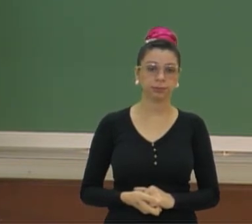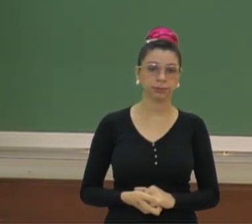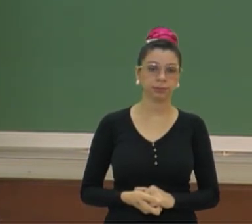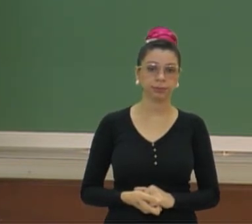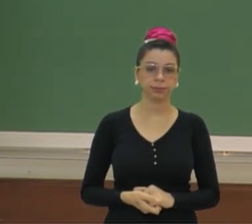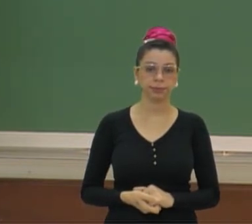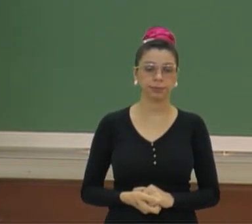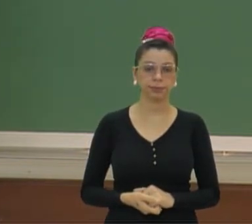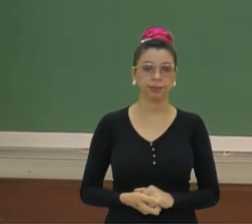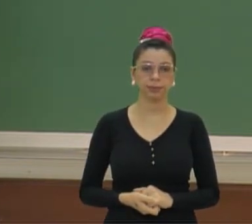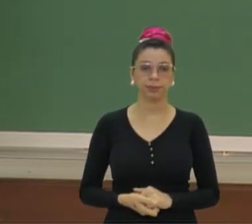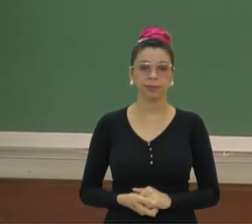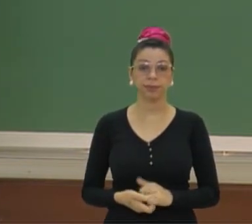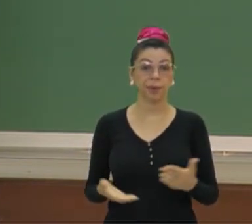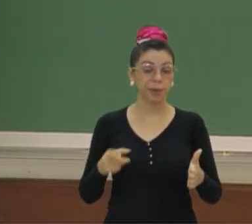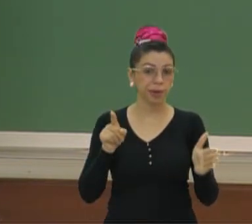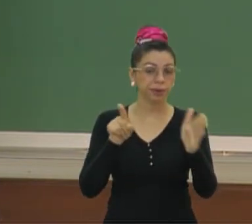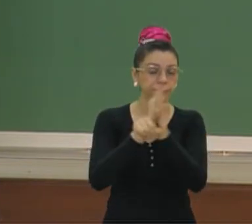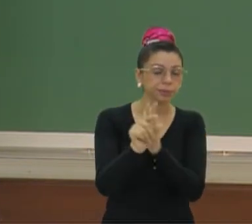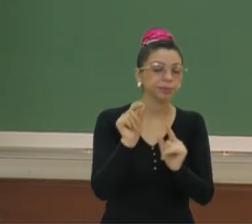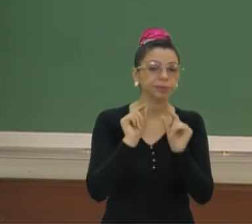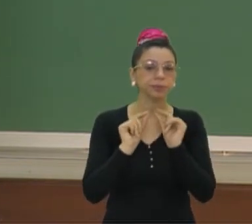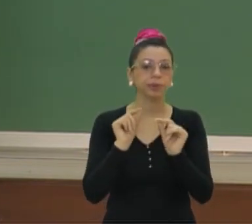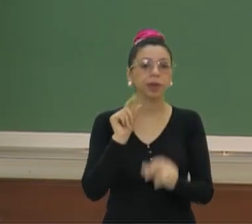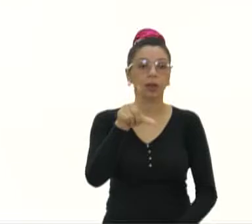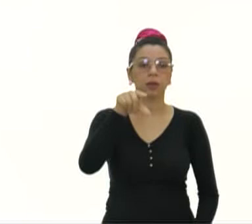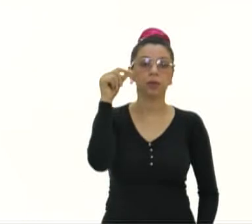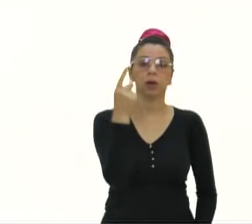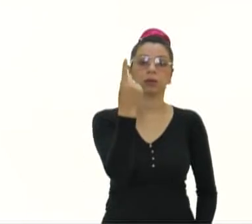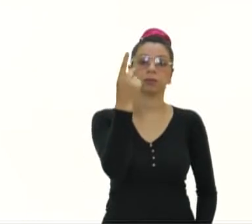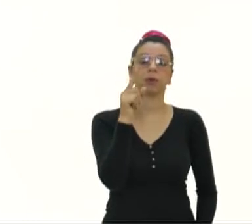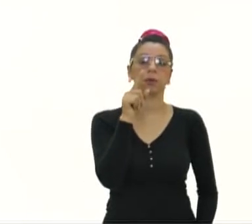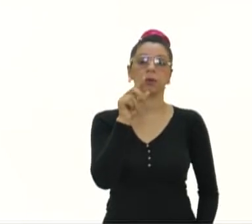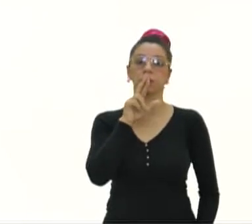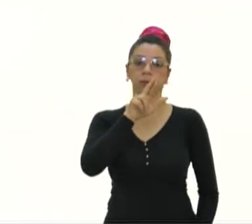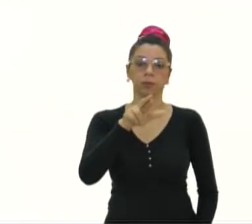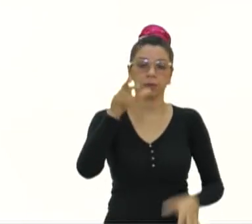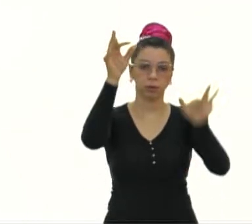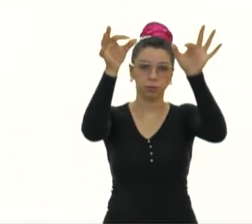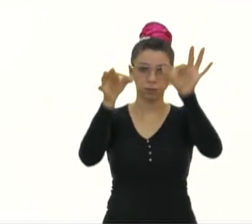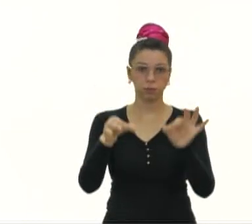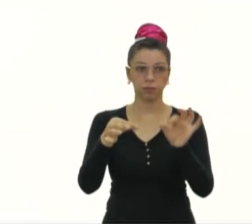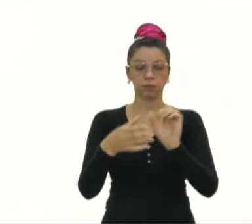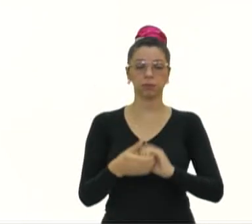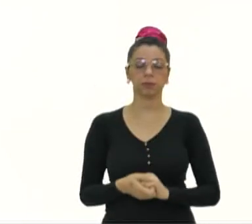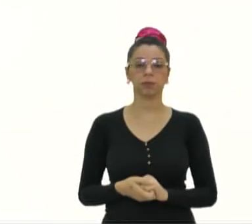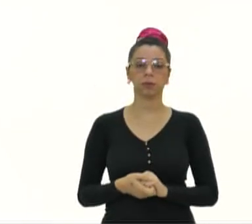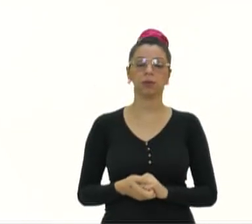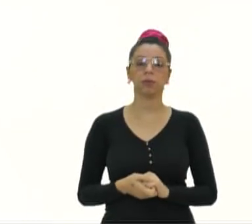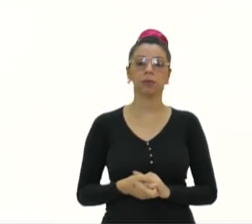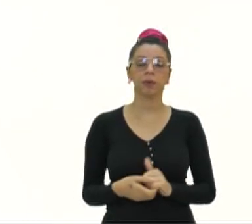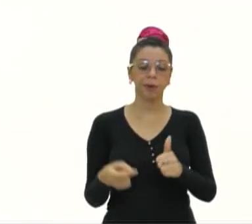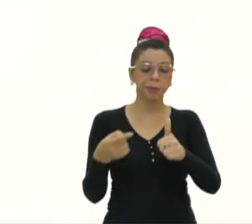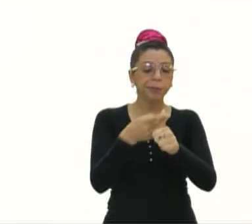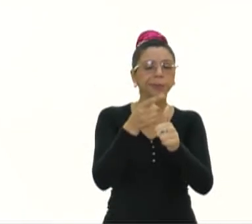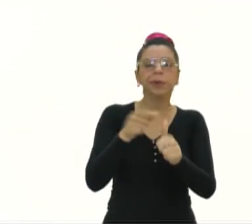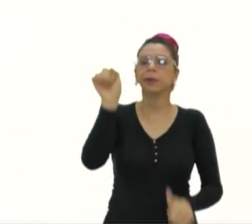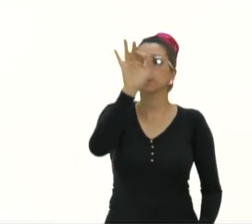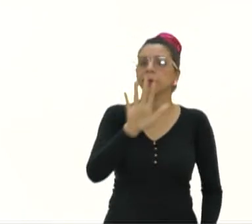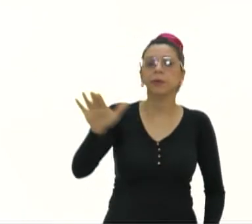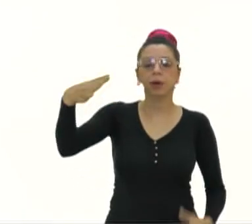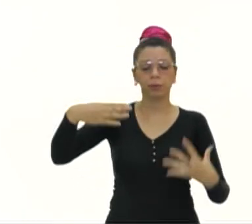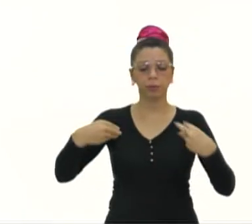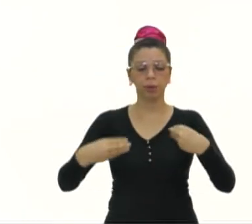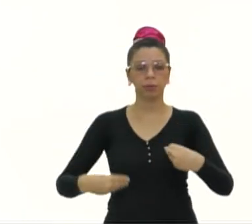Check the correct alternative. Verifique a alternativa correta. The first X-ray picture, a primeira imagem de raio-x,